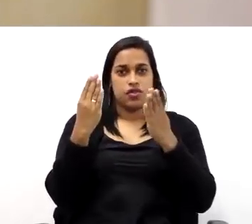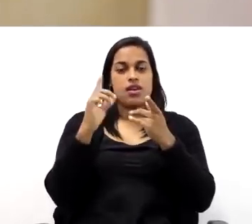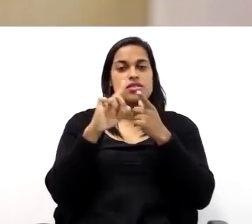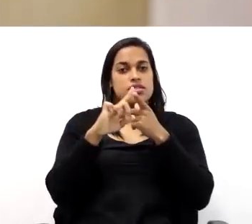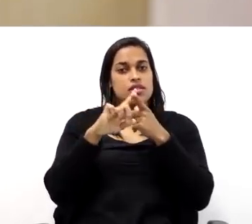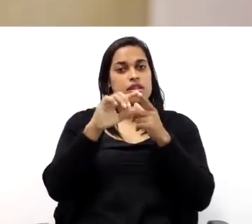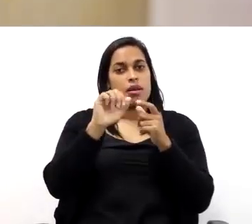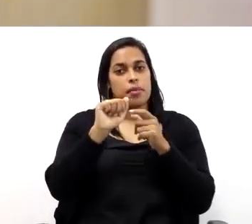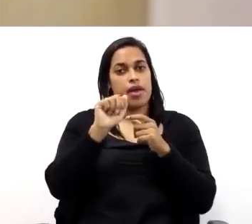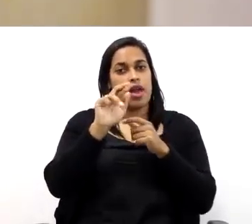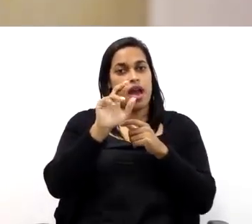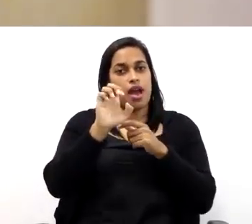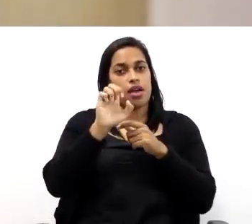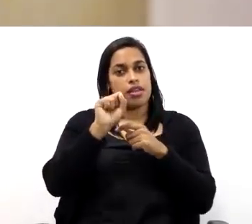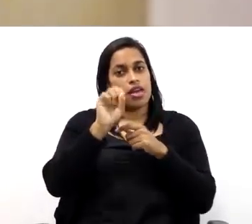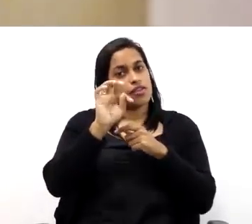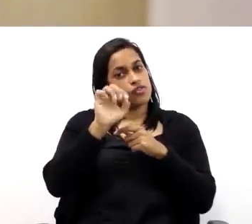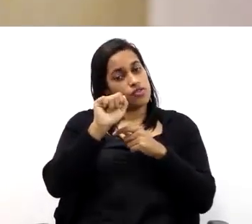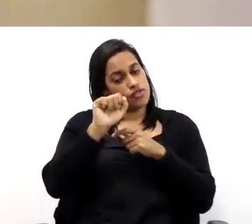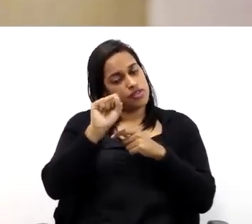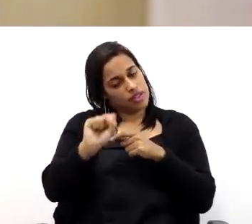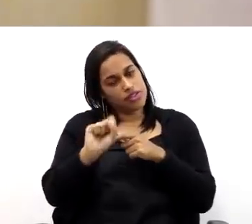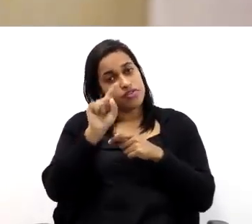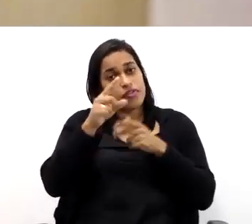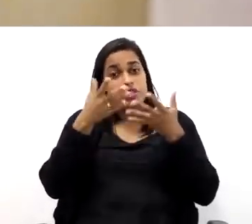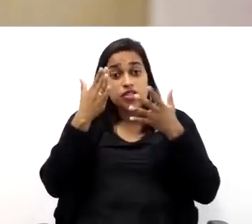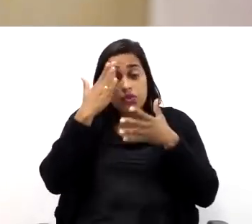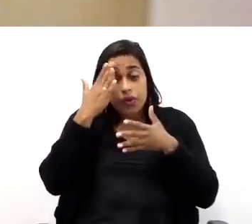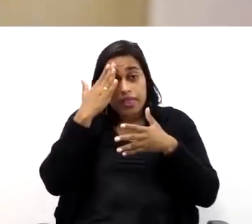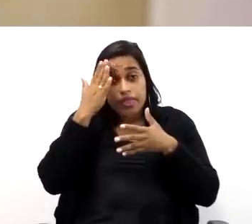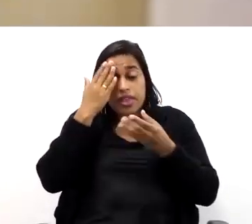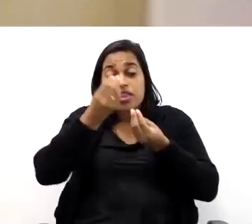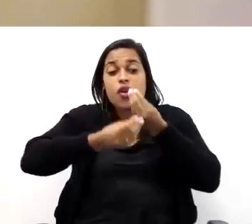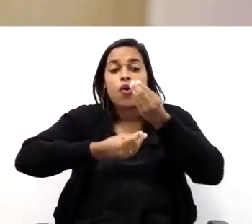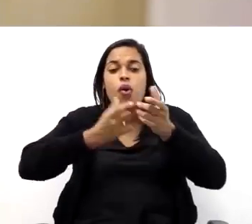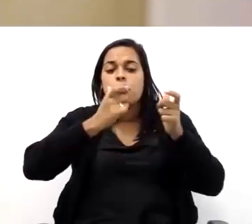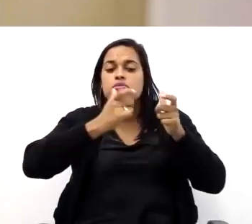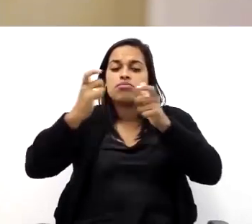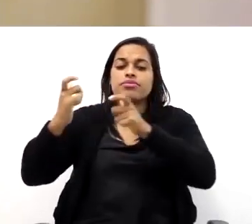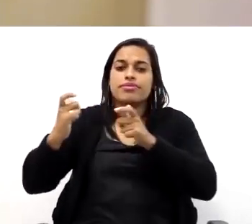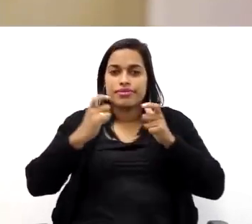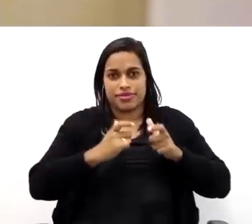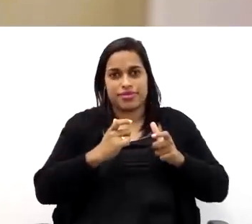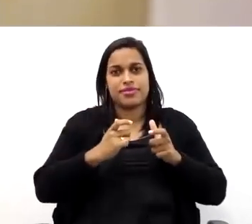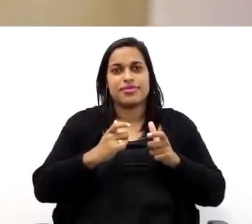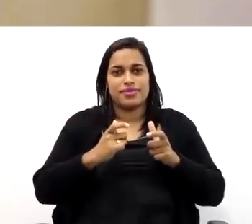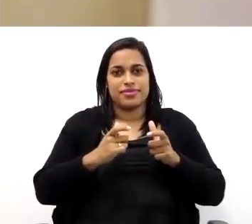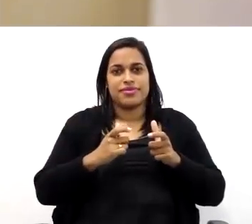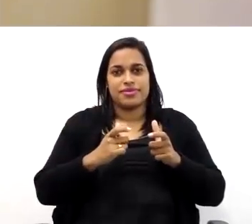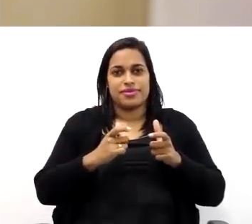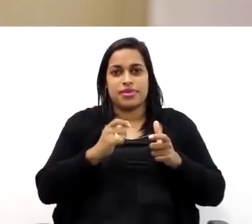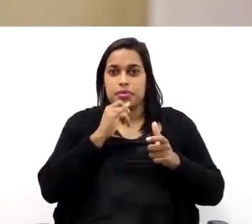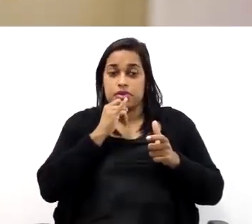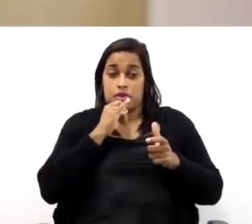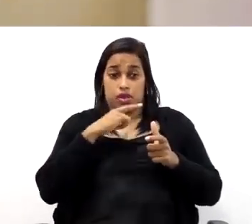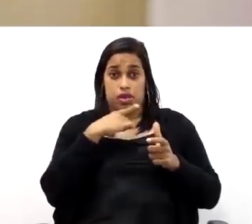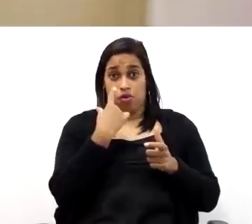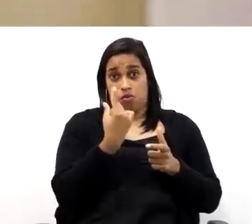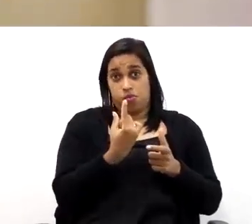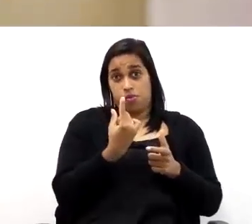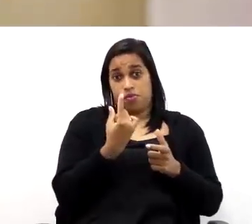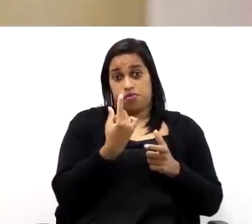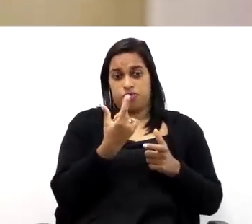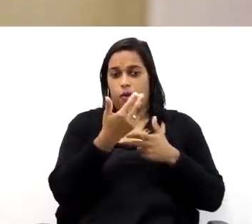dessas faces e arestas, vocês vão começar a entender as posições. E, de repente, eu posso ter uma peça que